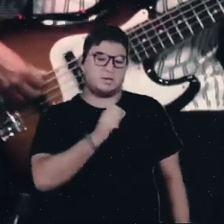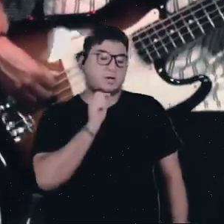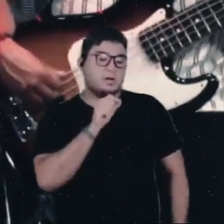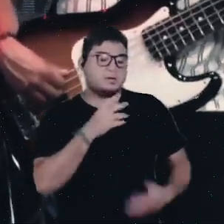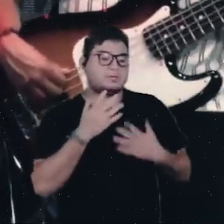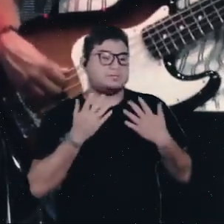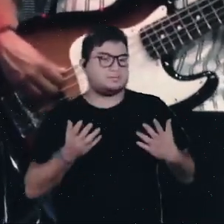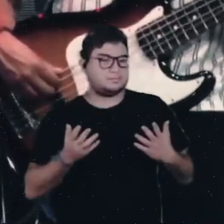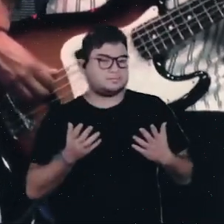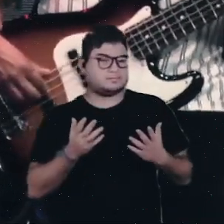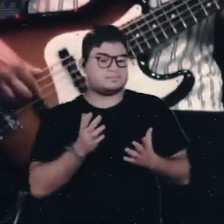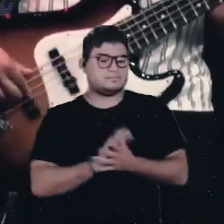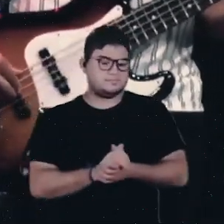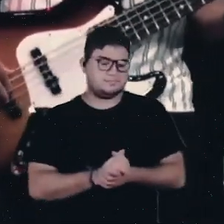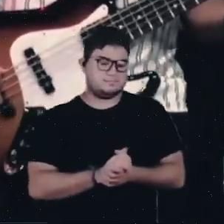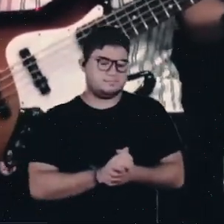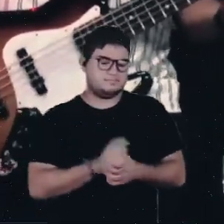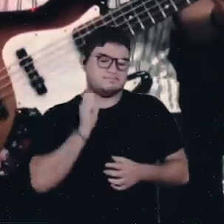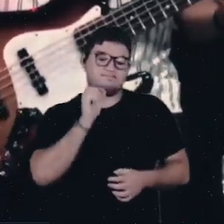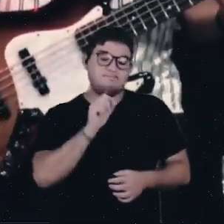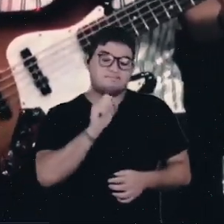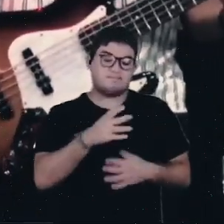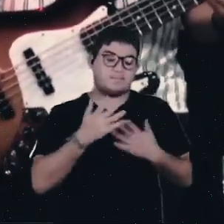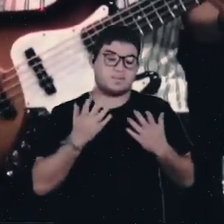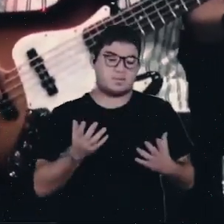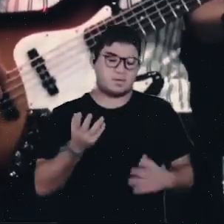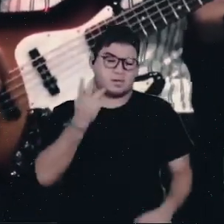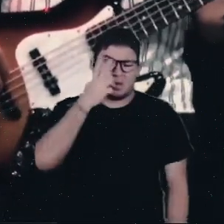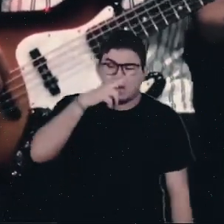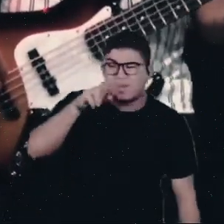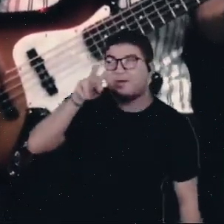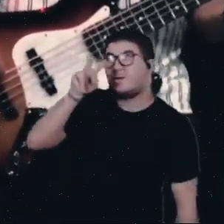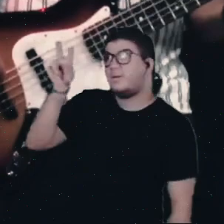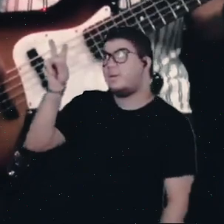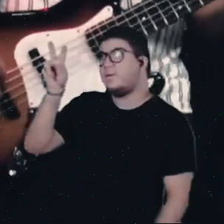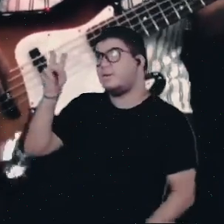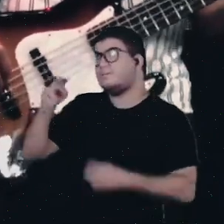isso? Como é isso? Ela já olha assim, toda.